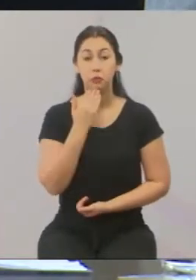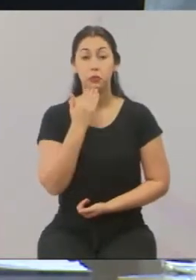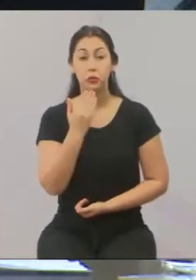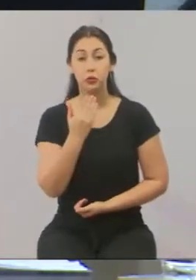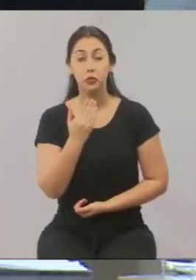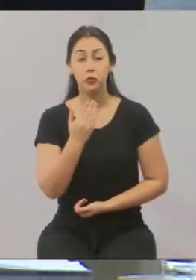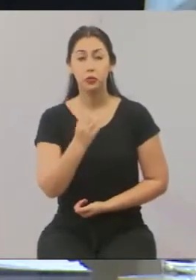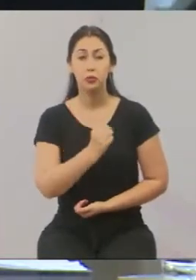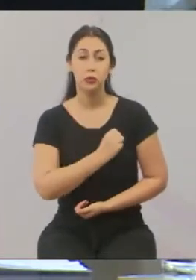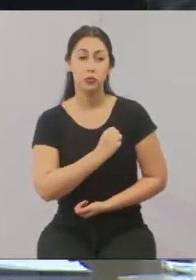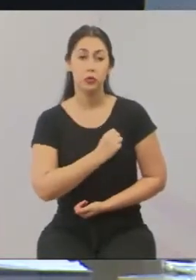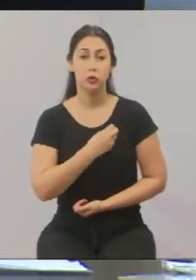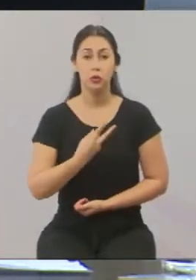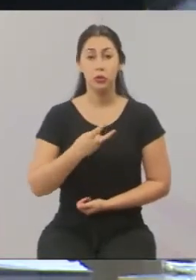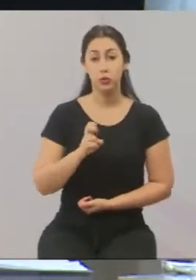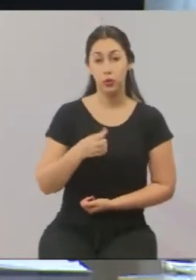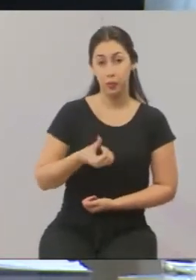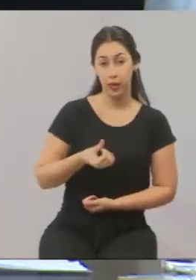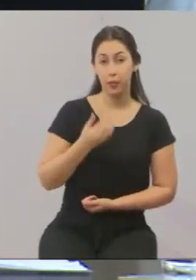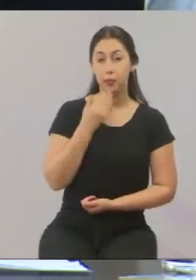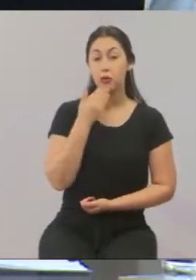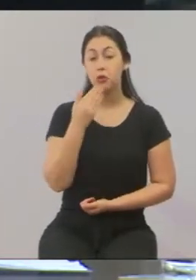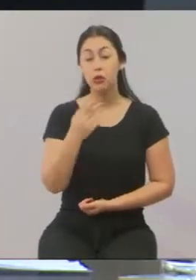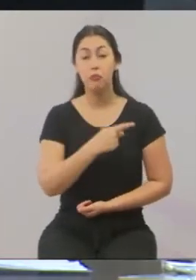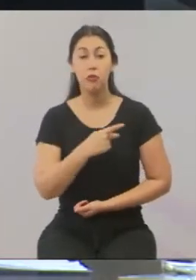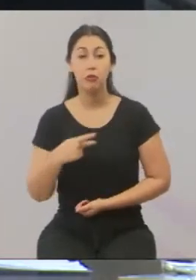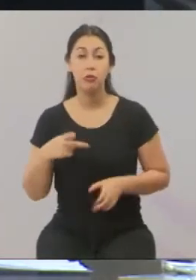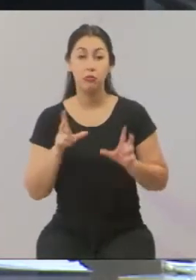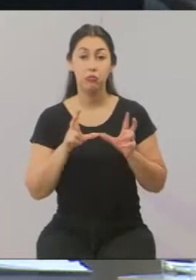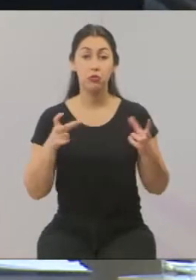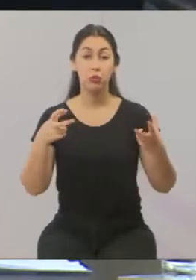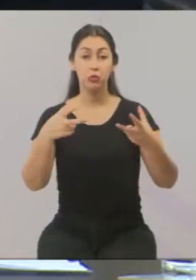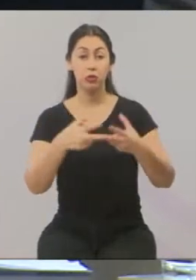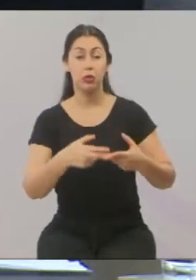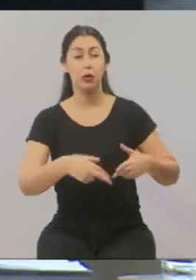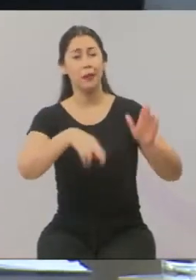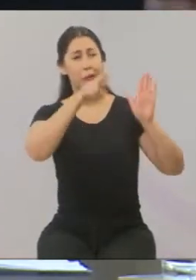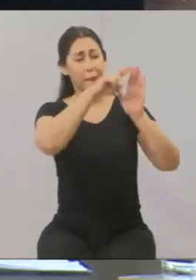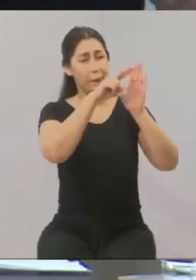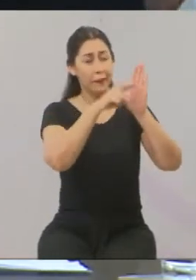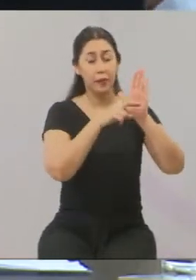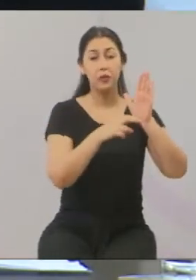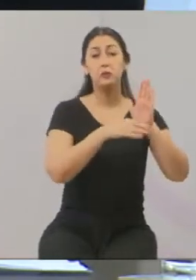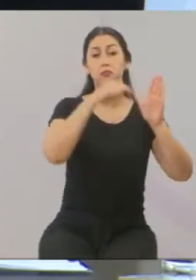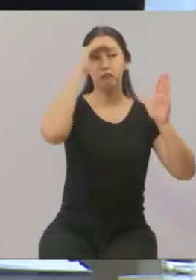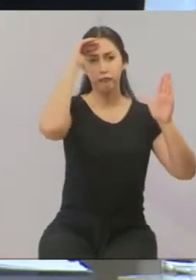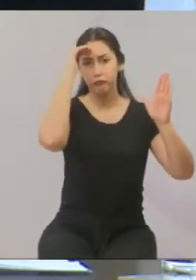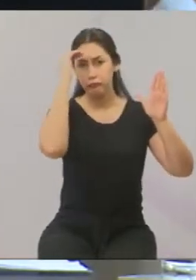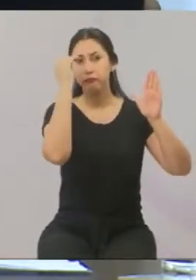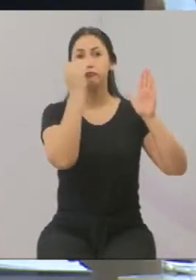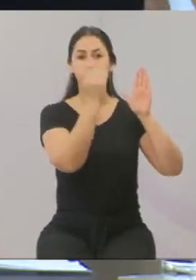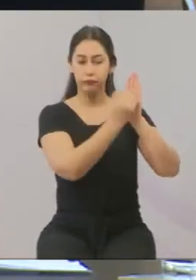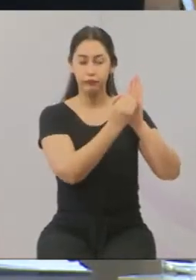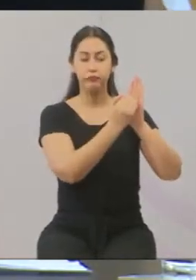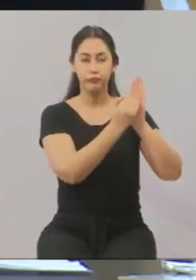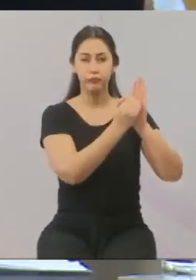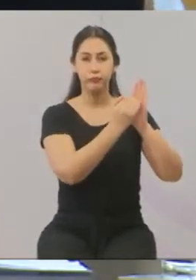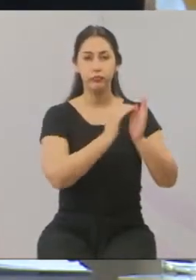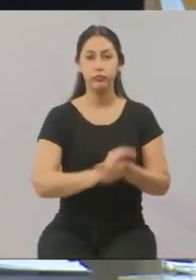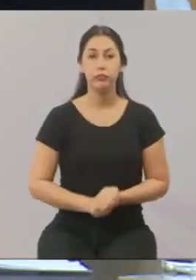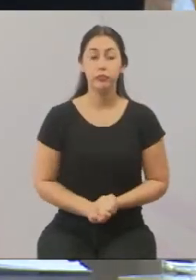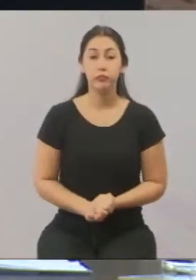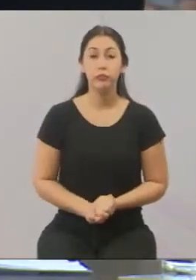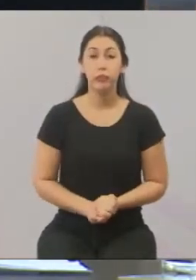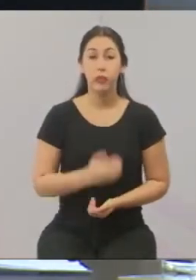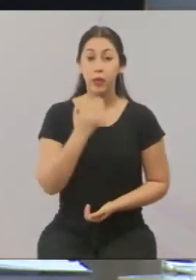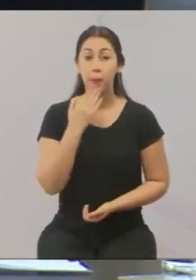Requerimento número 256. Requeremos ao excelentíssimo senhor presidente desta casa, ouvido e aprovado pelo egrégio plenário, cumpridas as formalidades regimentais,